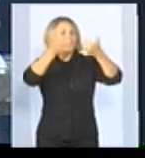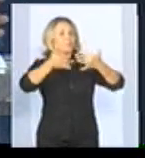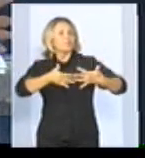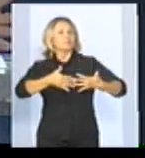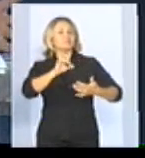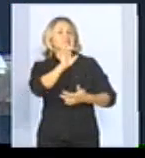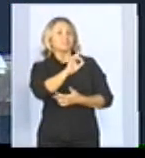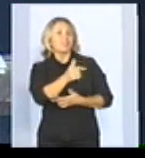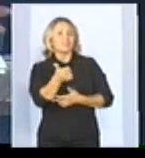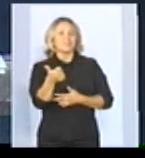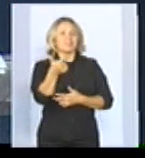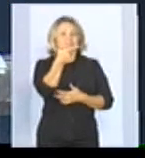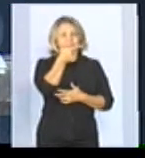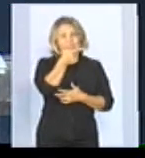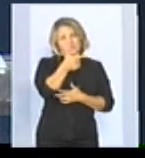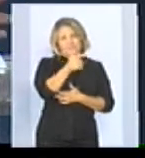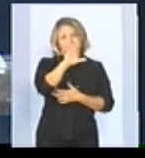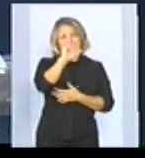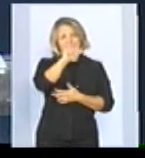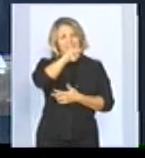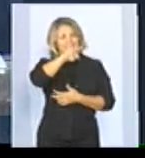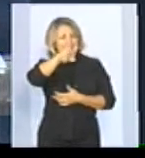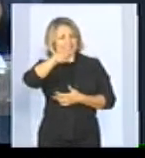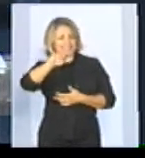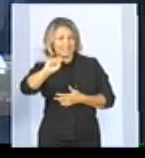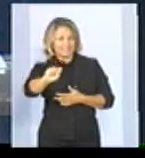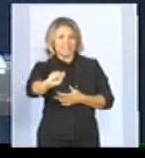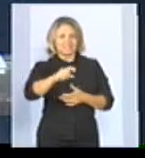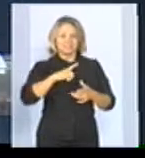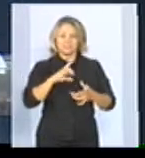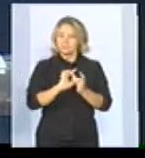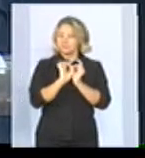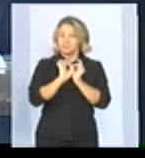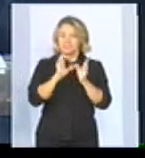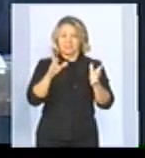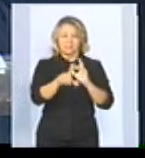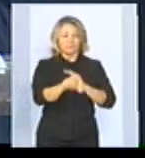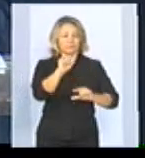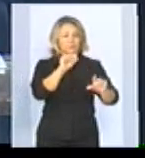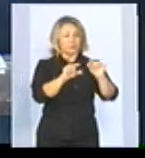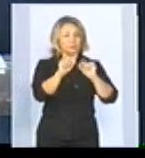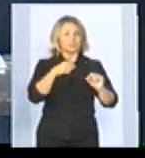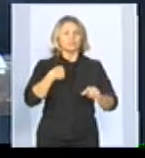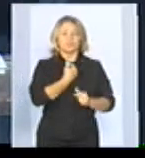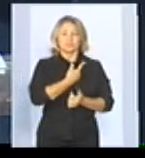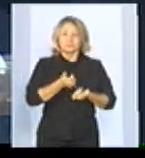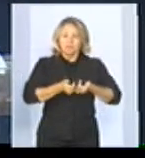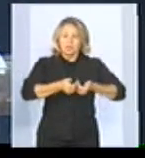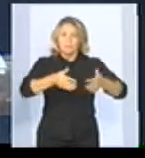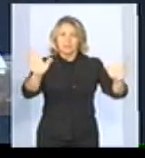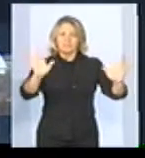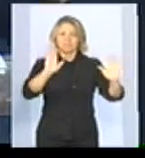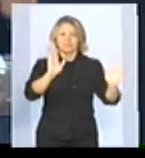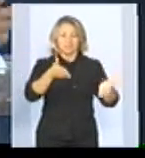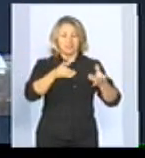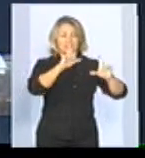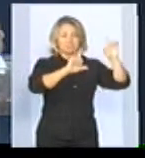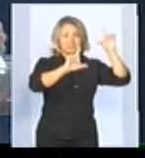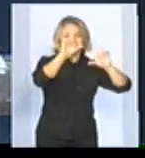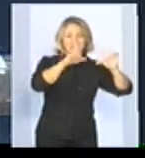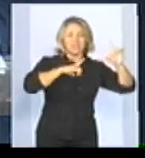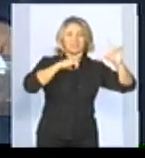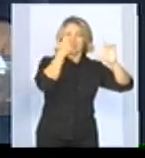canais sem nenhuma liberdade de escolha do empacotador isso aqui temos participar soma-se os abertos então acaba tendo um conjunto de